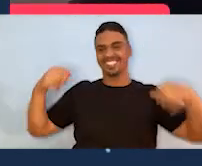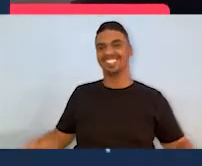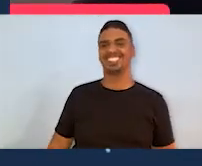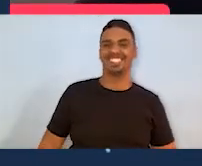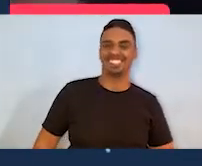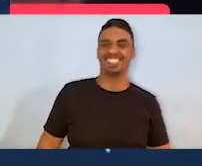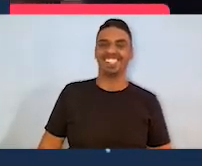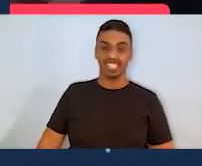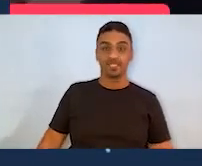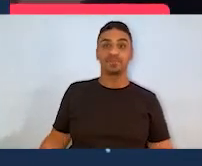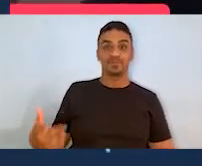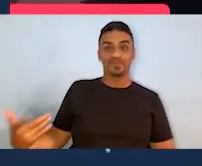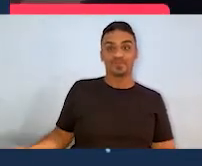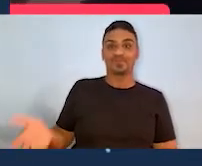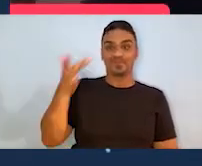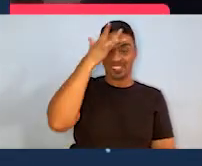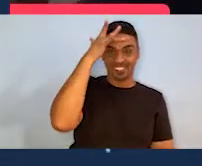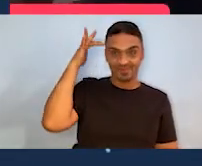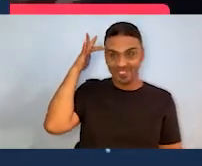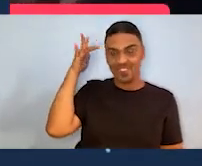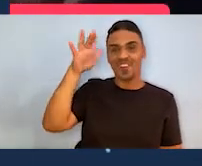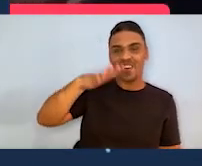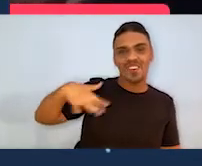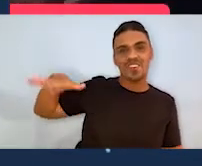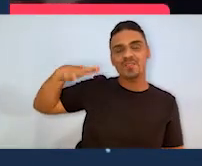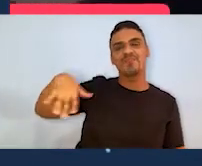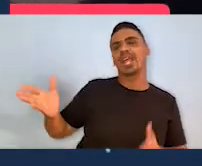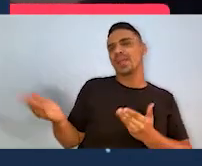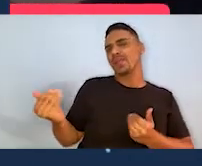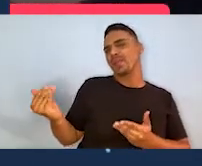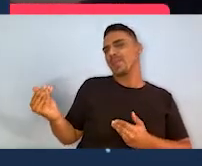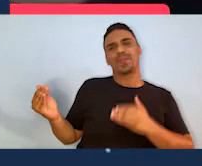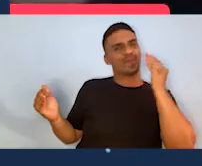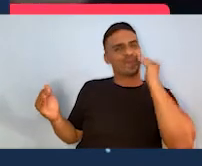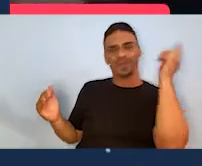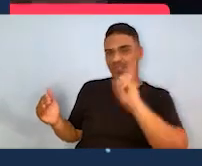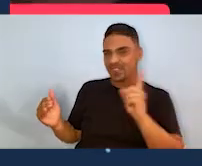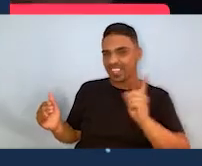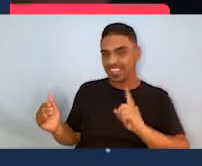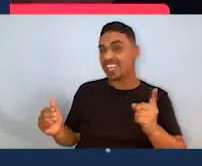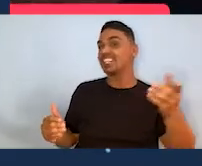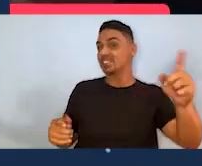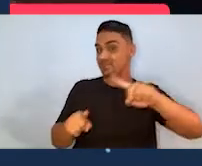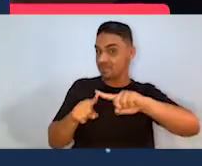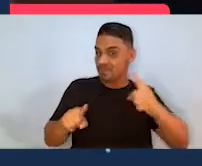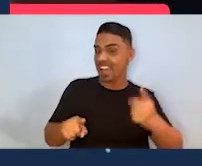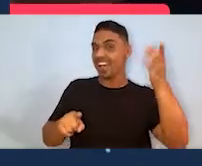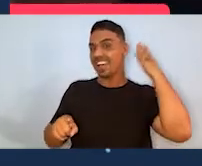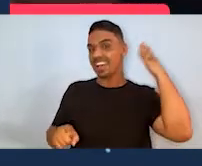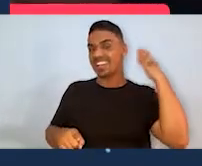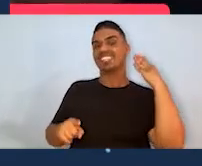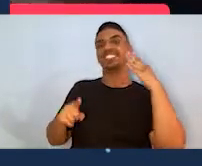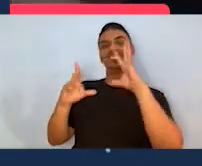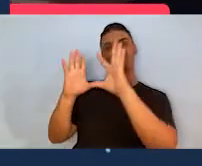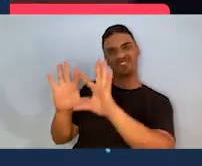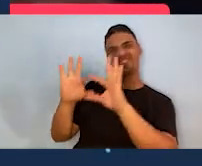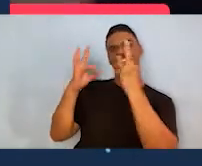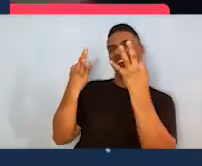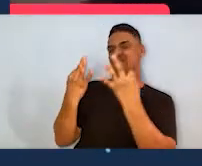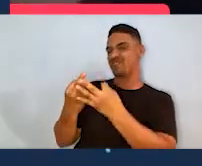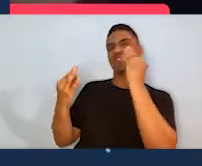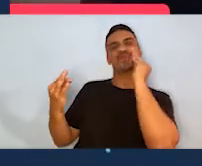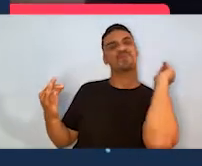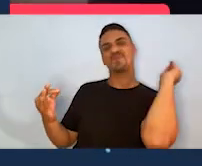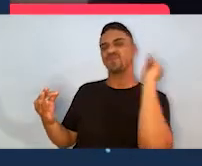É. O pessoal Xuxa mais é. novo não, o pessoal mais novo não entende essa piada, mas antigamente tinha que mandar um para a família, né? Especialmente